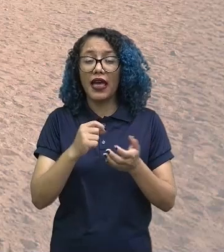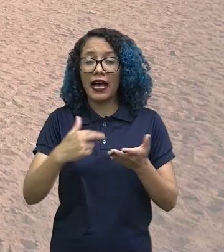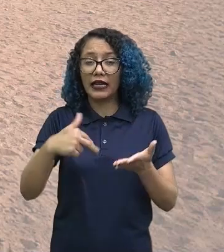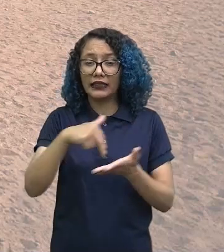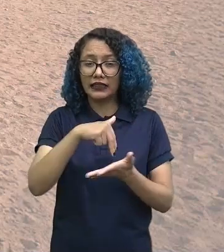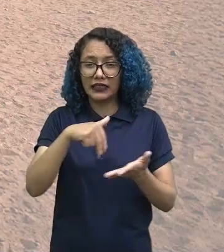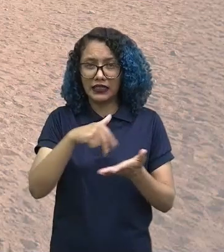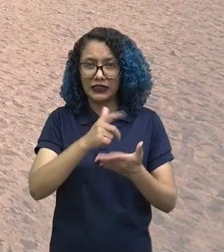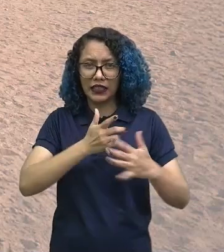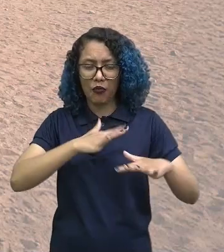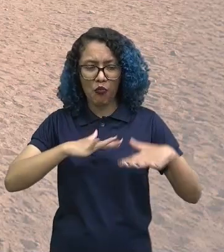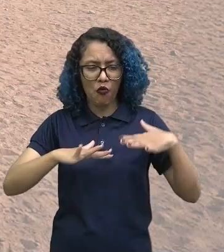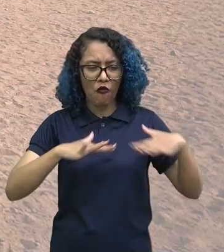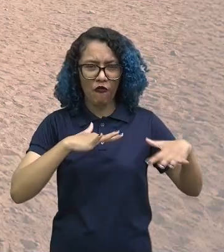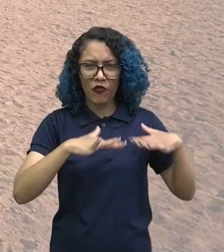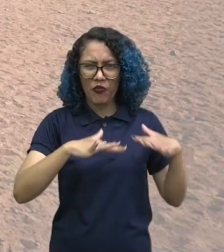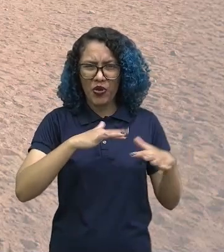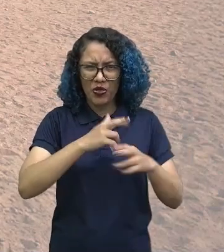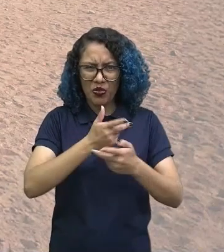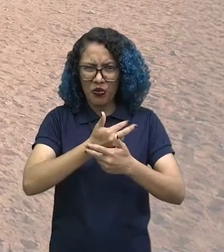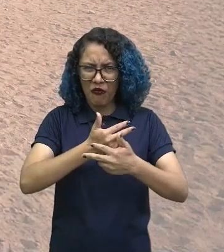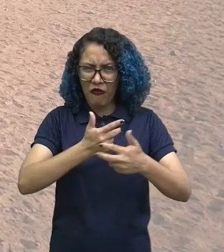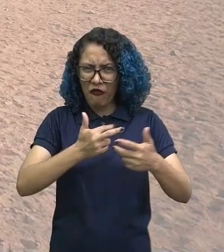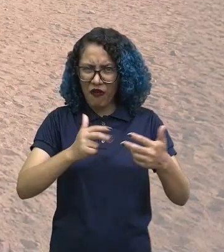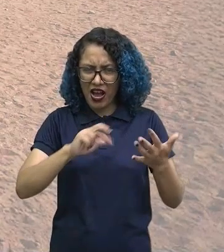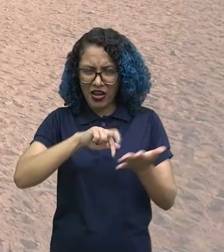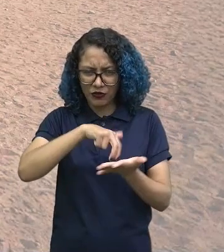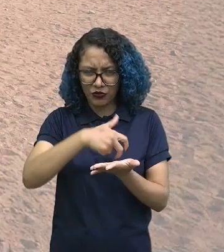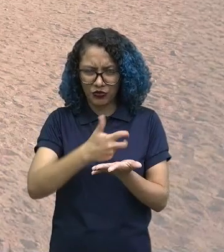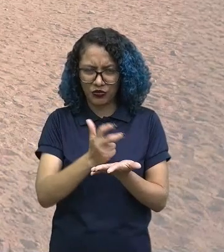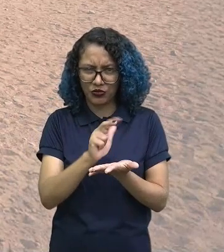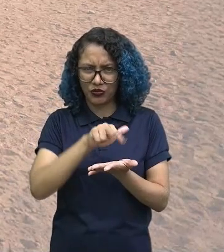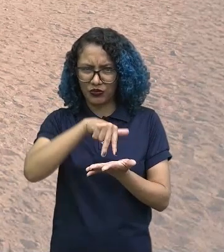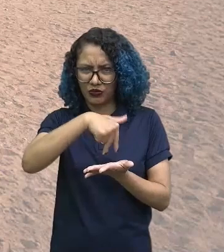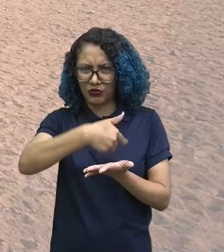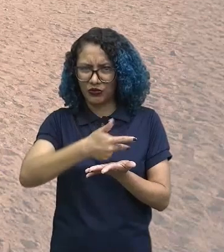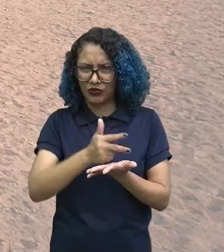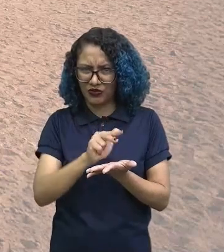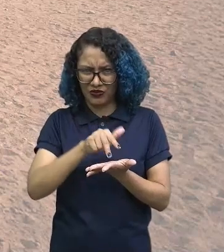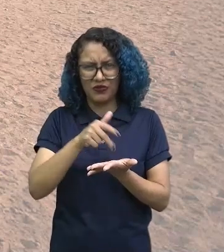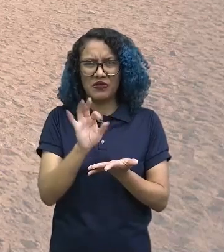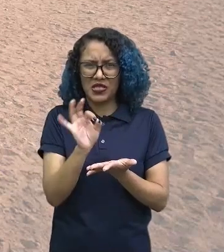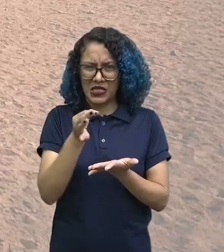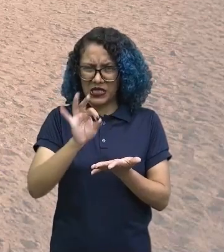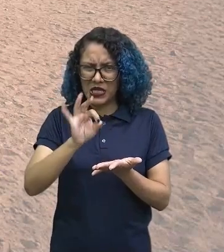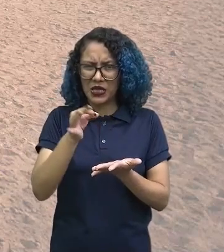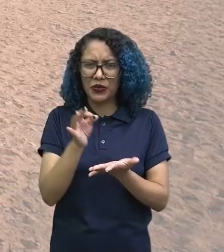fazendo verdadeiros contorcionismo, como vocês veem aqui, certo?